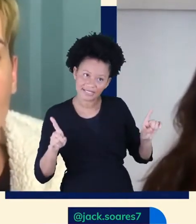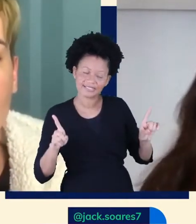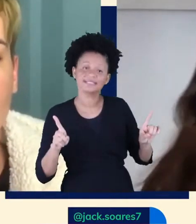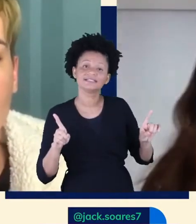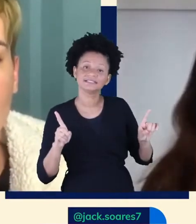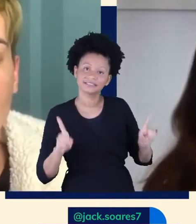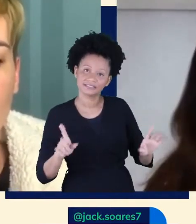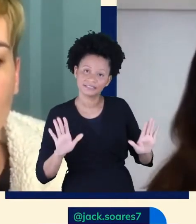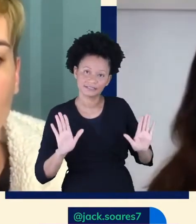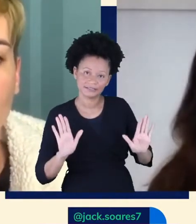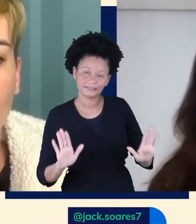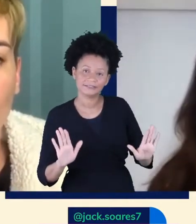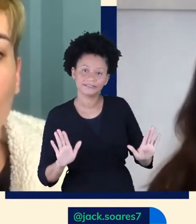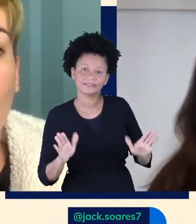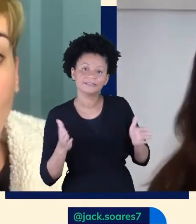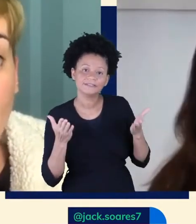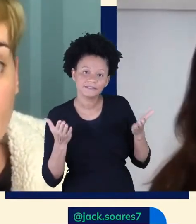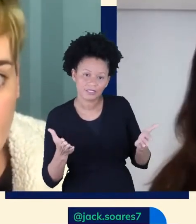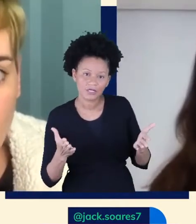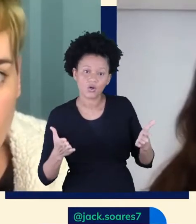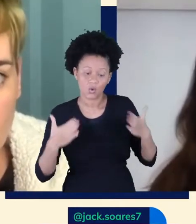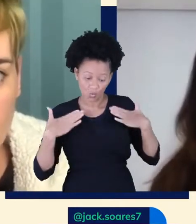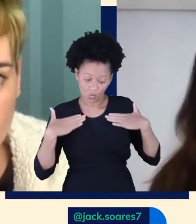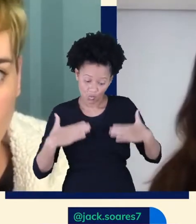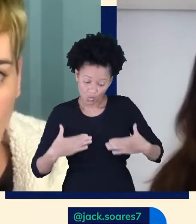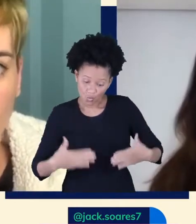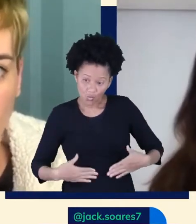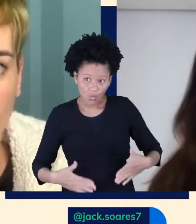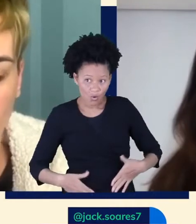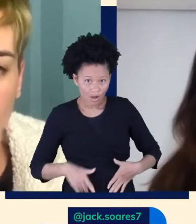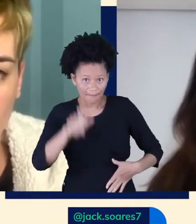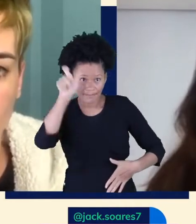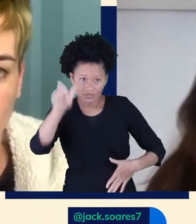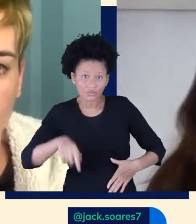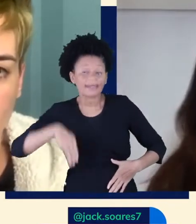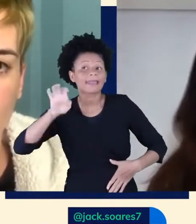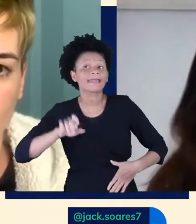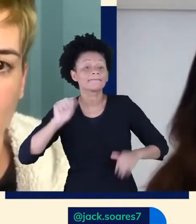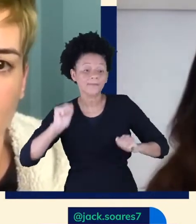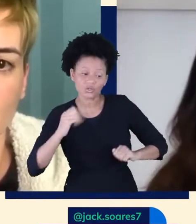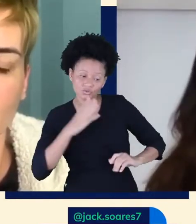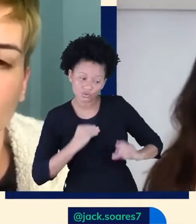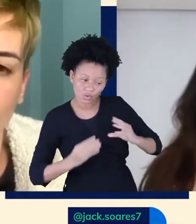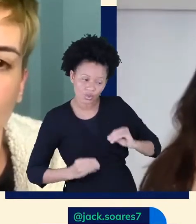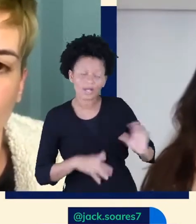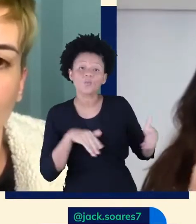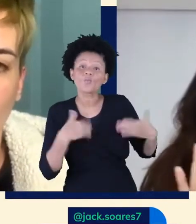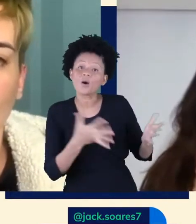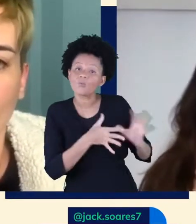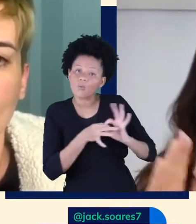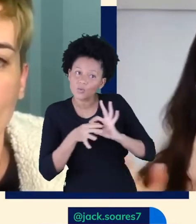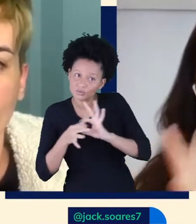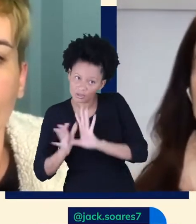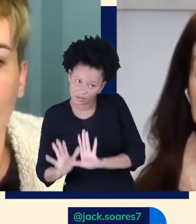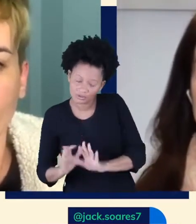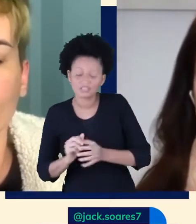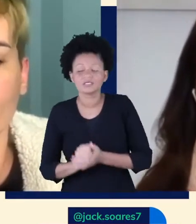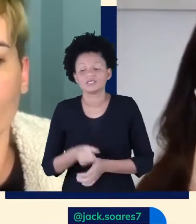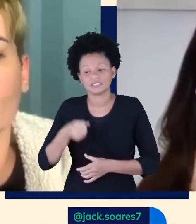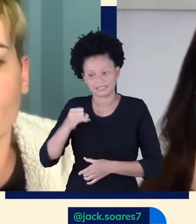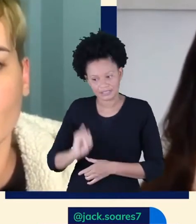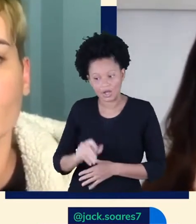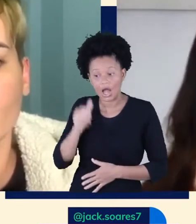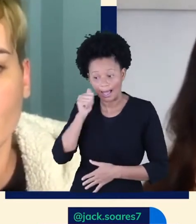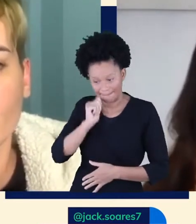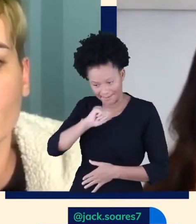nesse lugar e em que contexto, né? Exatamente. Então, sempre deixa claro, ó, a mamãe tá te